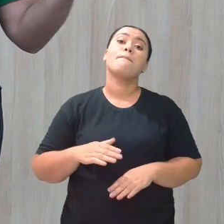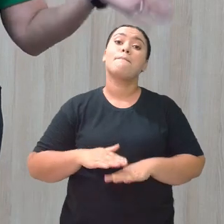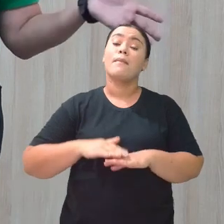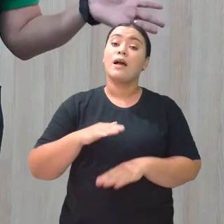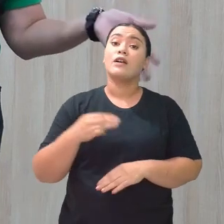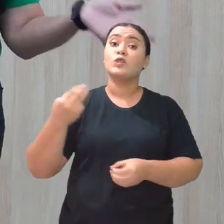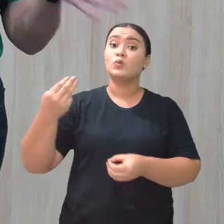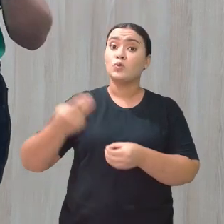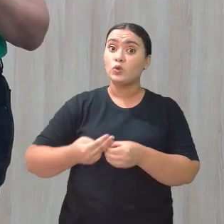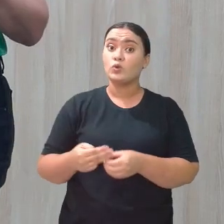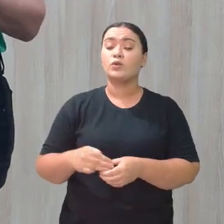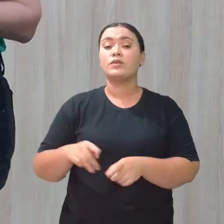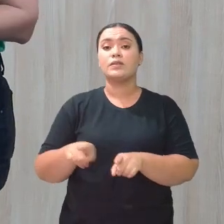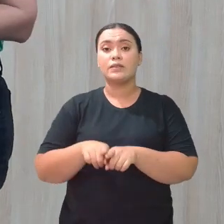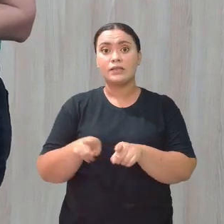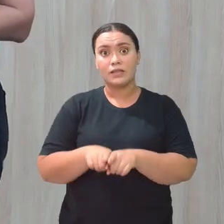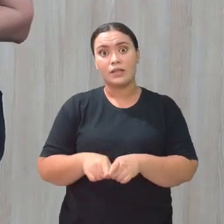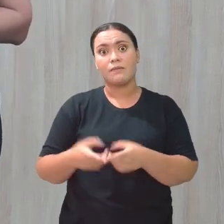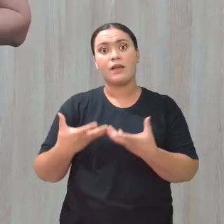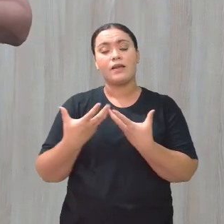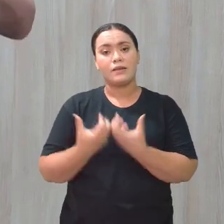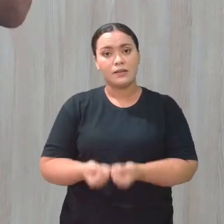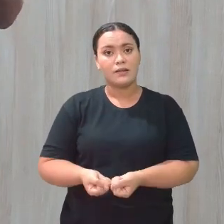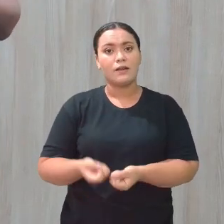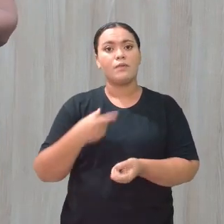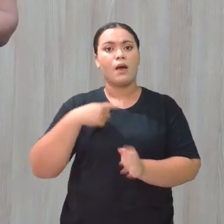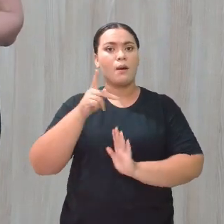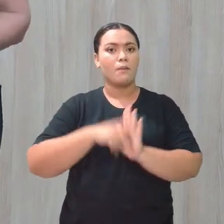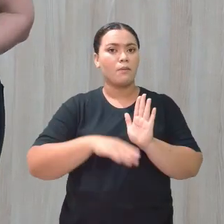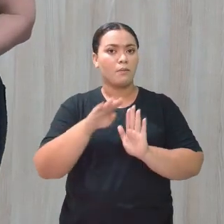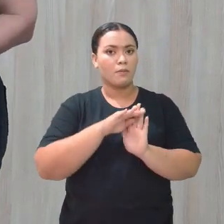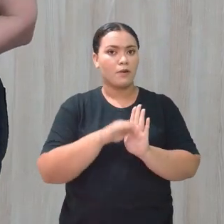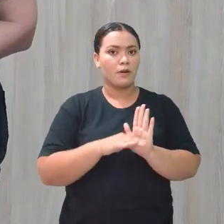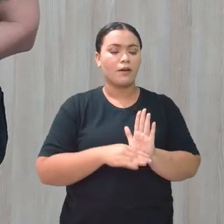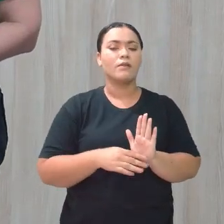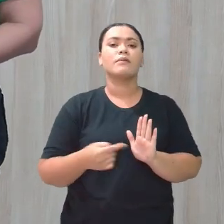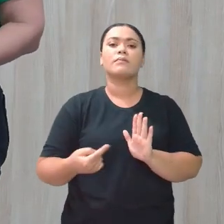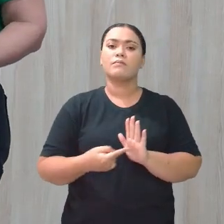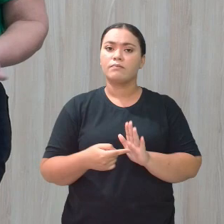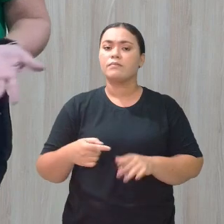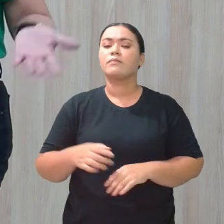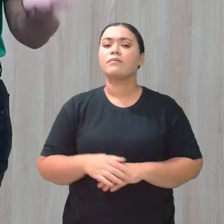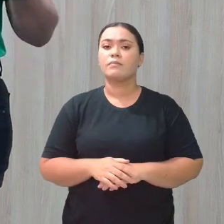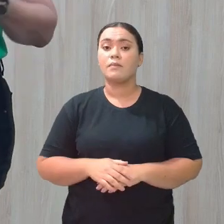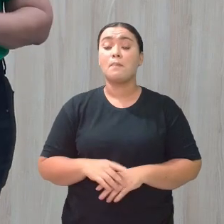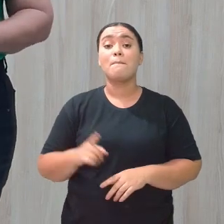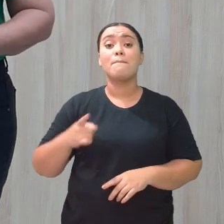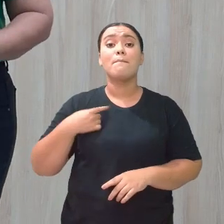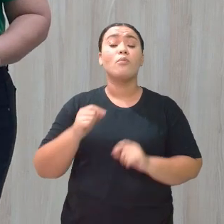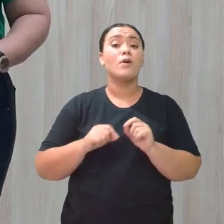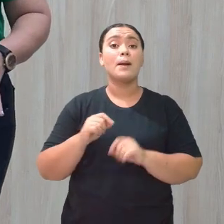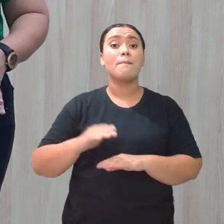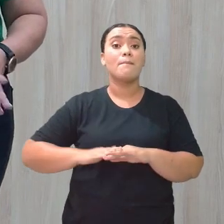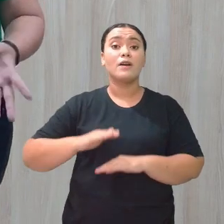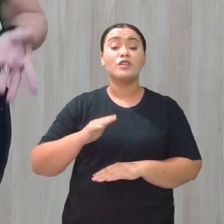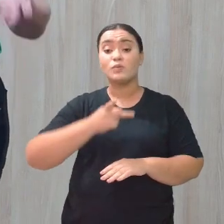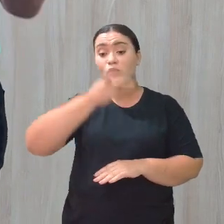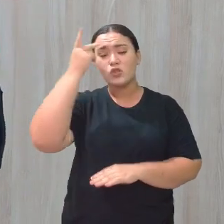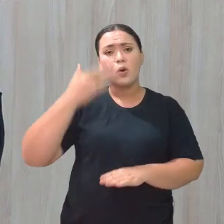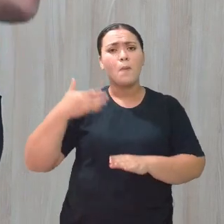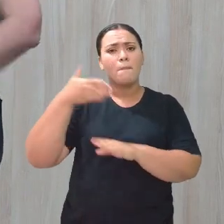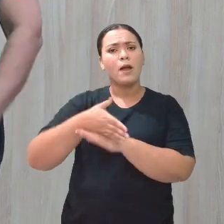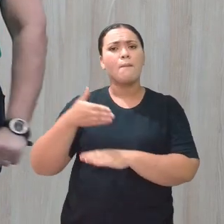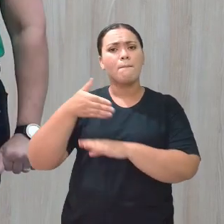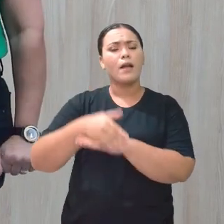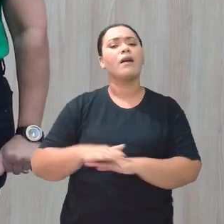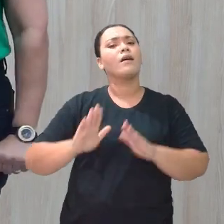quanto mais municípios, né, porque os estados já aderiram ao programa, quanto mais municípios aderirem ao programa, mais pessoas estão chegando na escola. E a gente